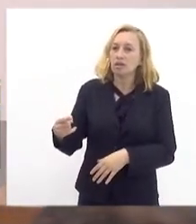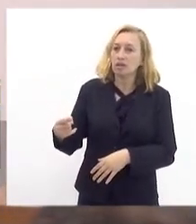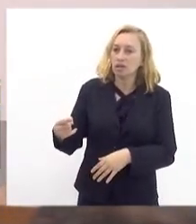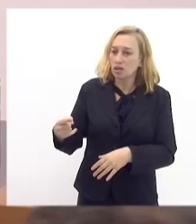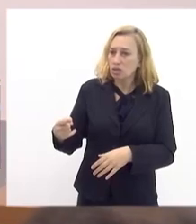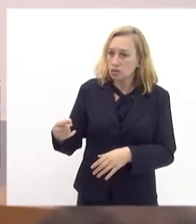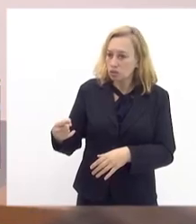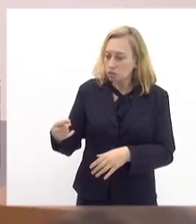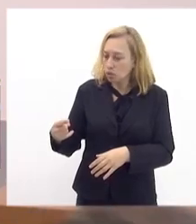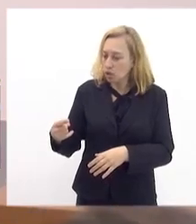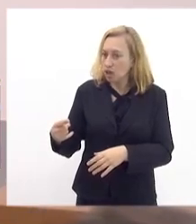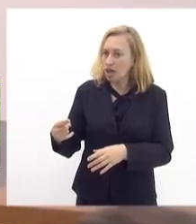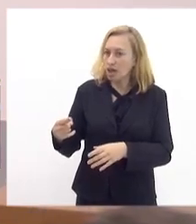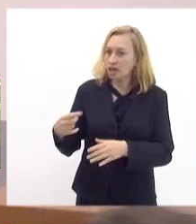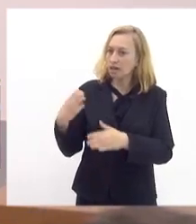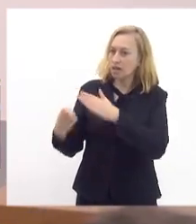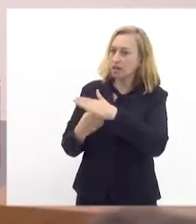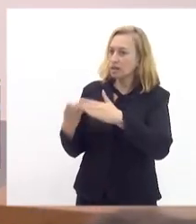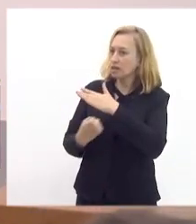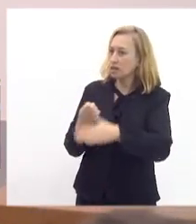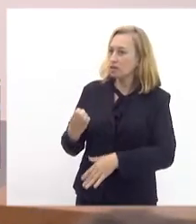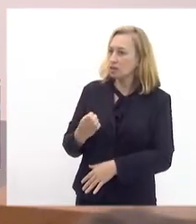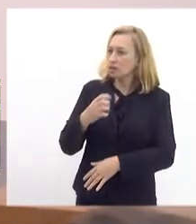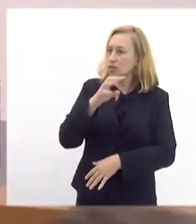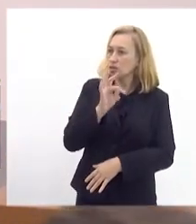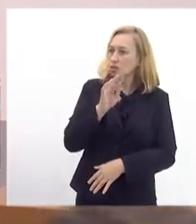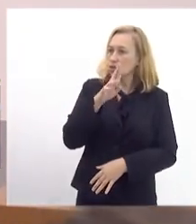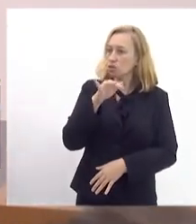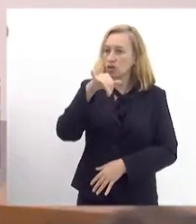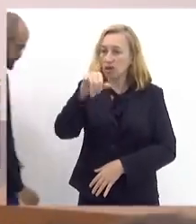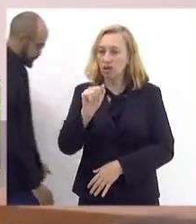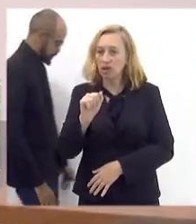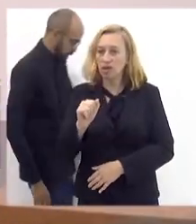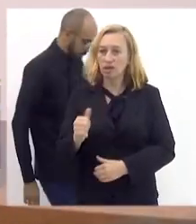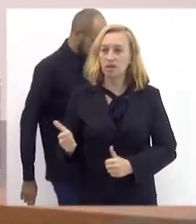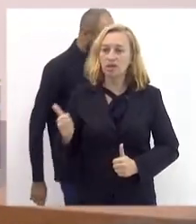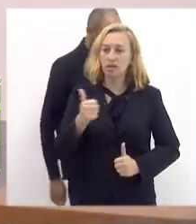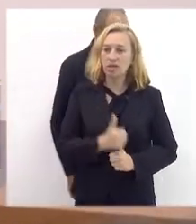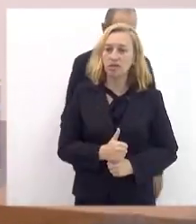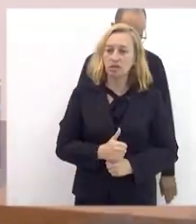e colocar um empreendimento desse tamanho no nosso último pesqueiro